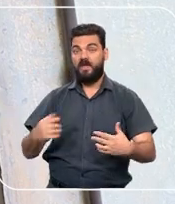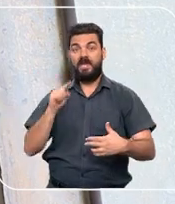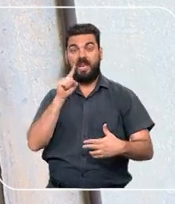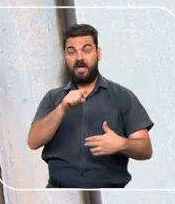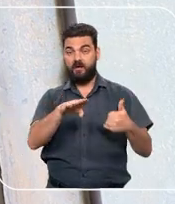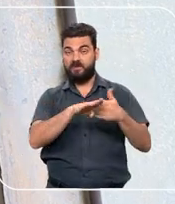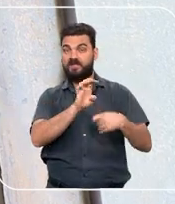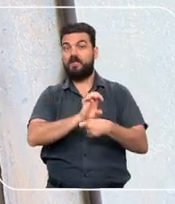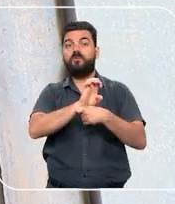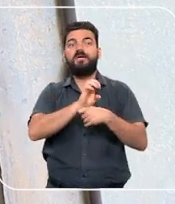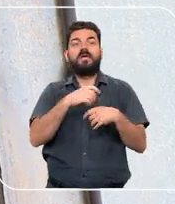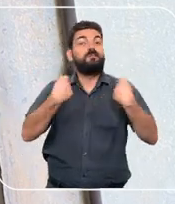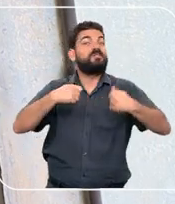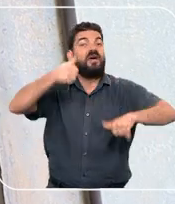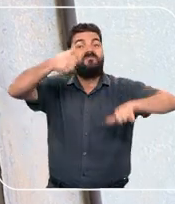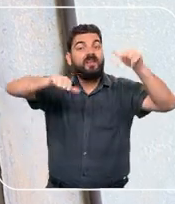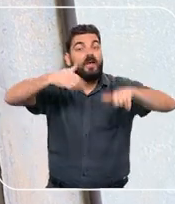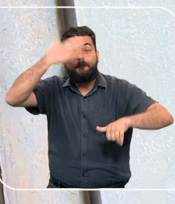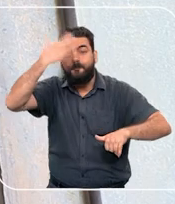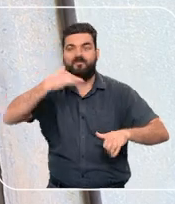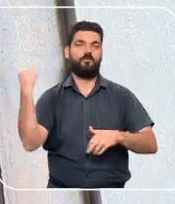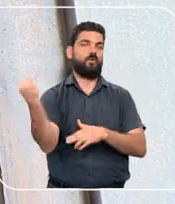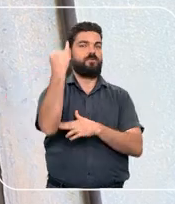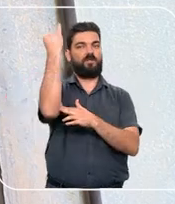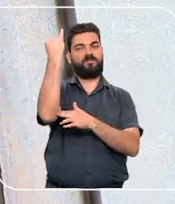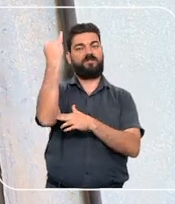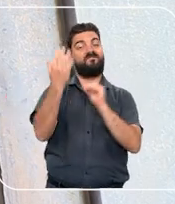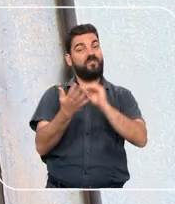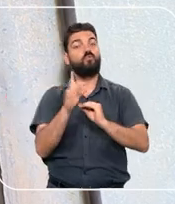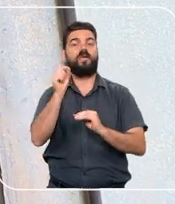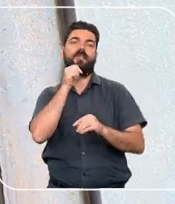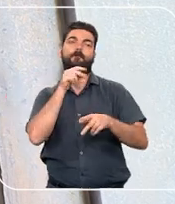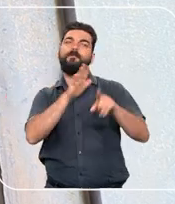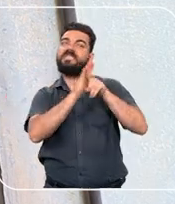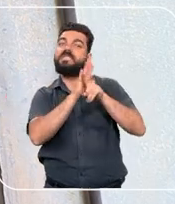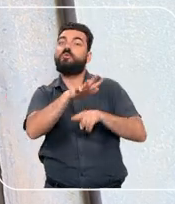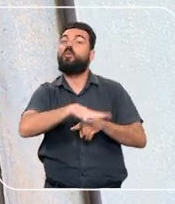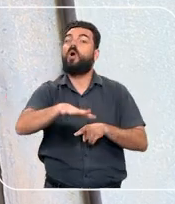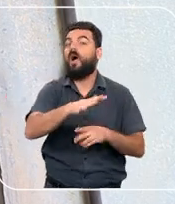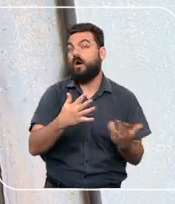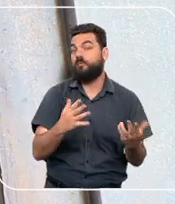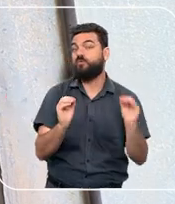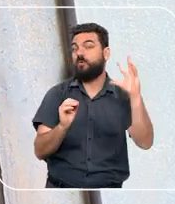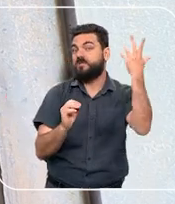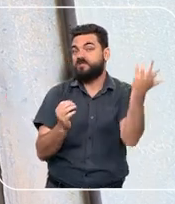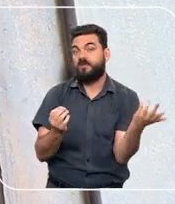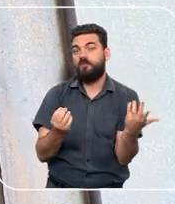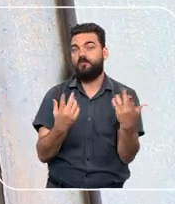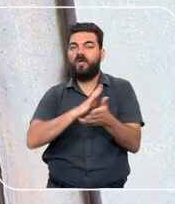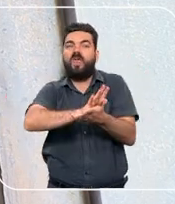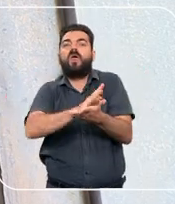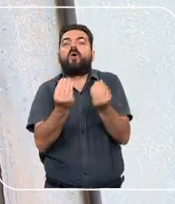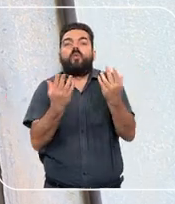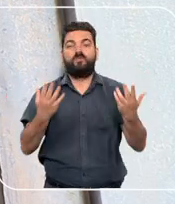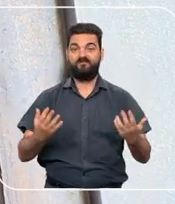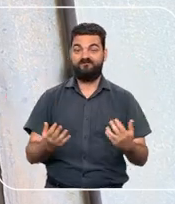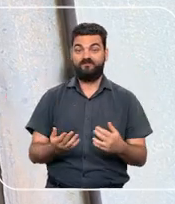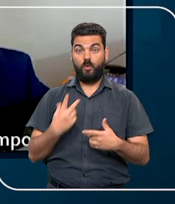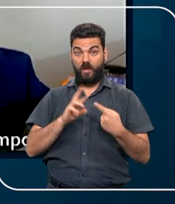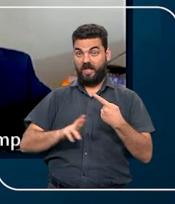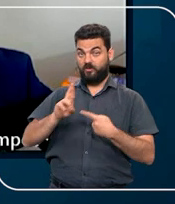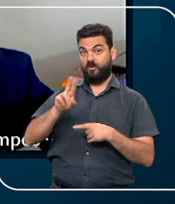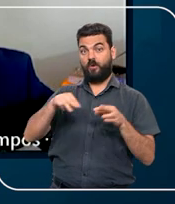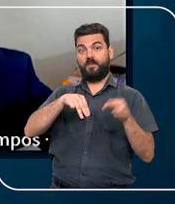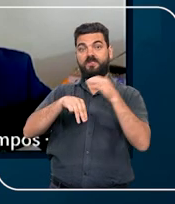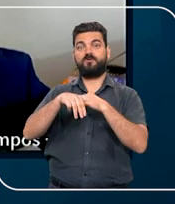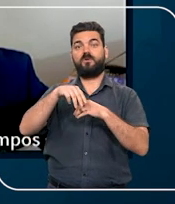coisas que o tribunal Estadual deixou de considerar provas importantes como a perícia no local onde teria ocorrido a tortura